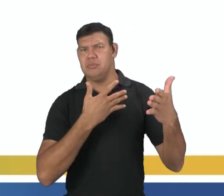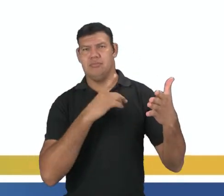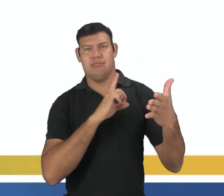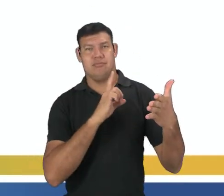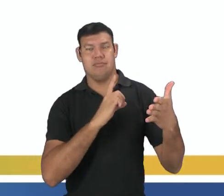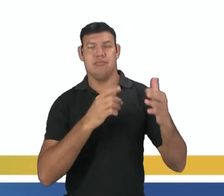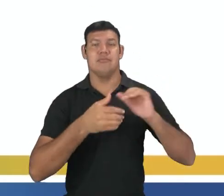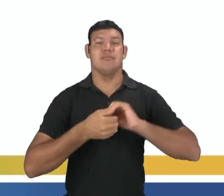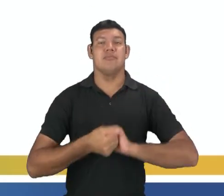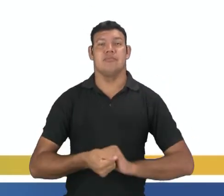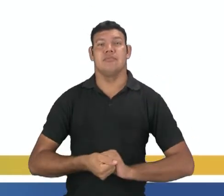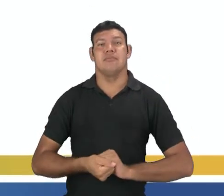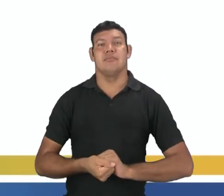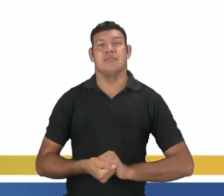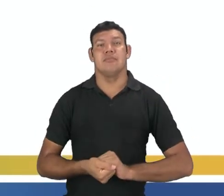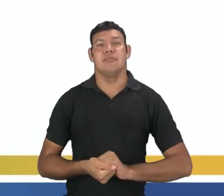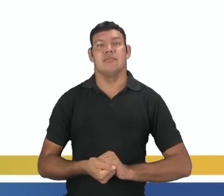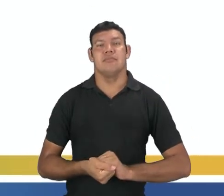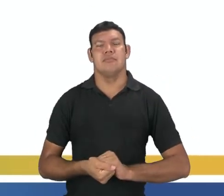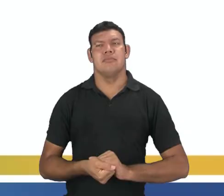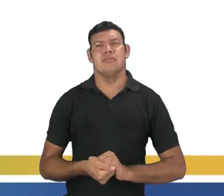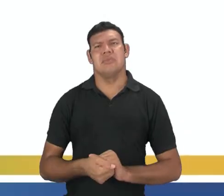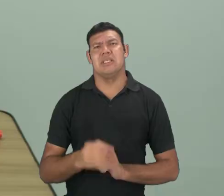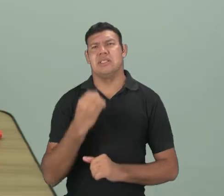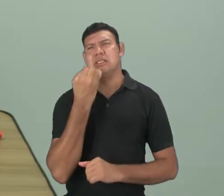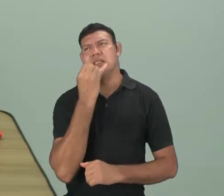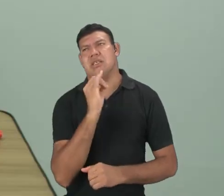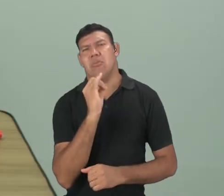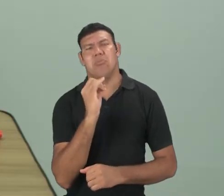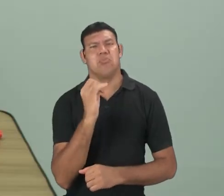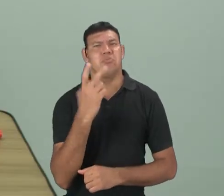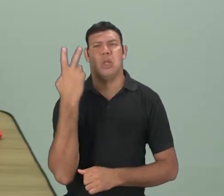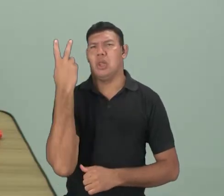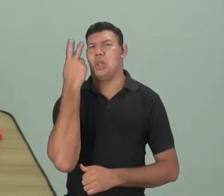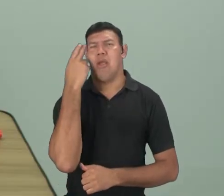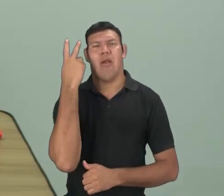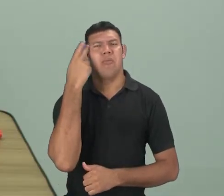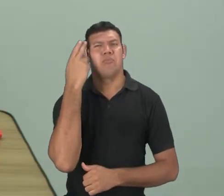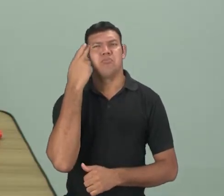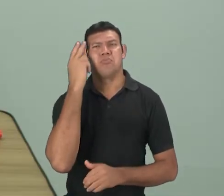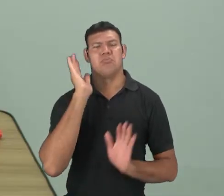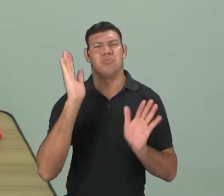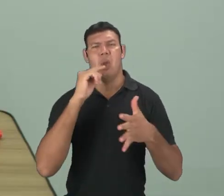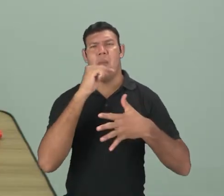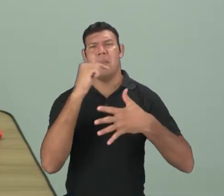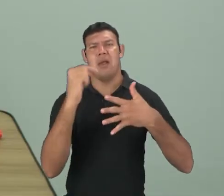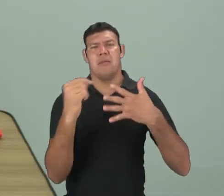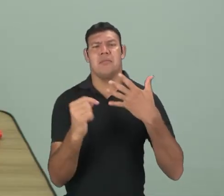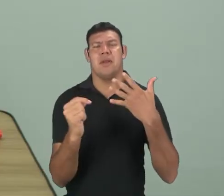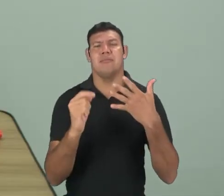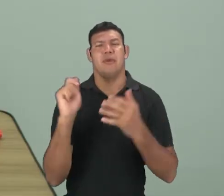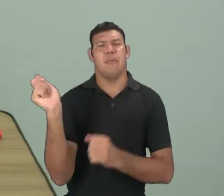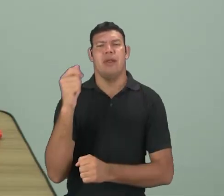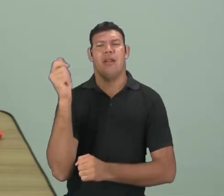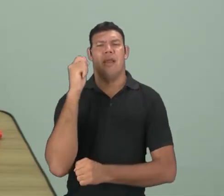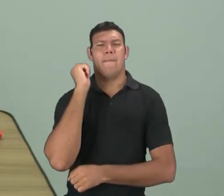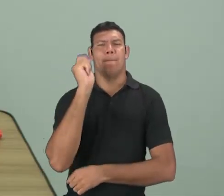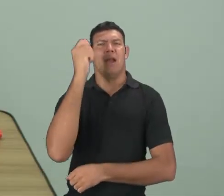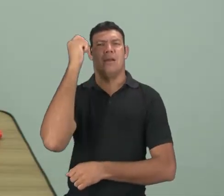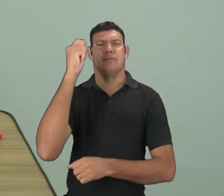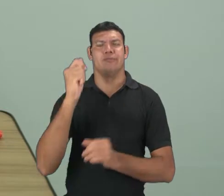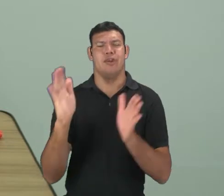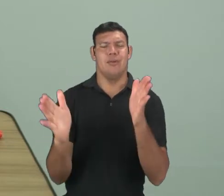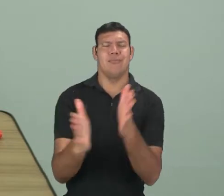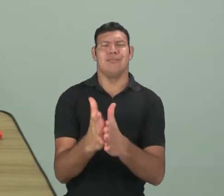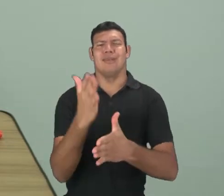ocorre. É como se fosse algo muito natural, né? Os elementos maravilhosos, mágicos